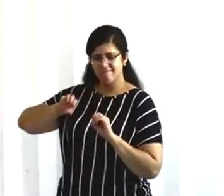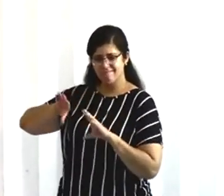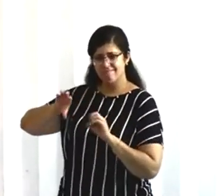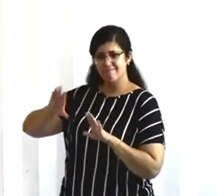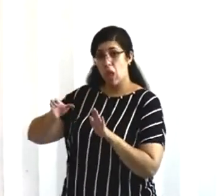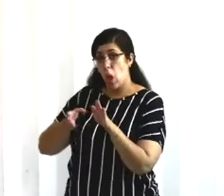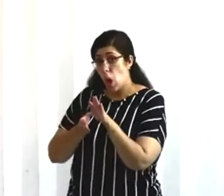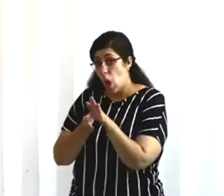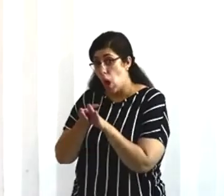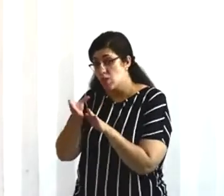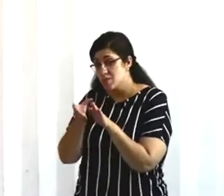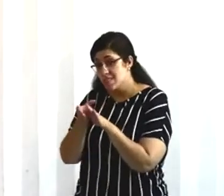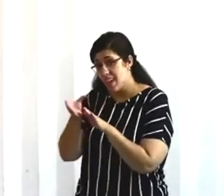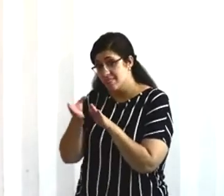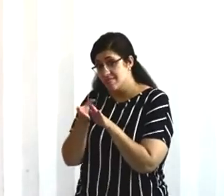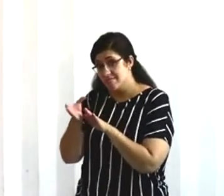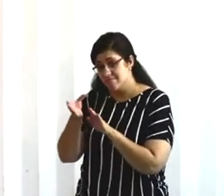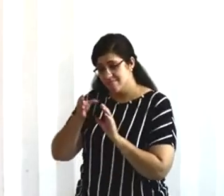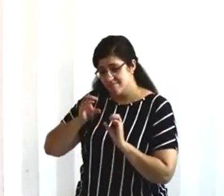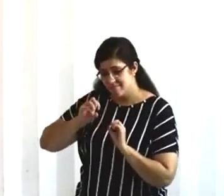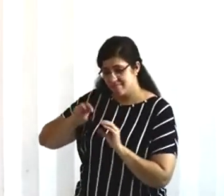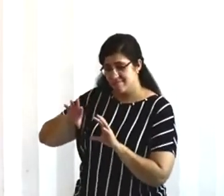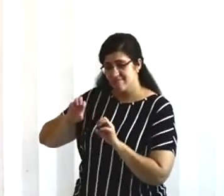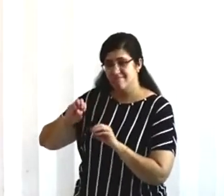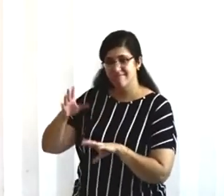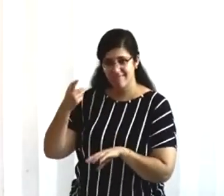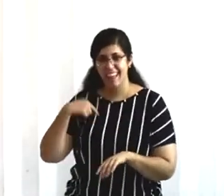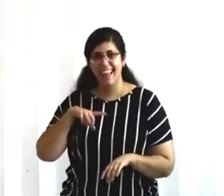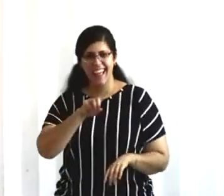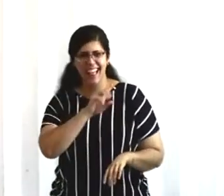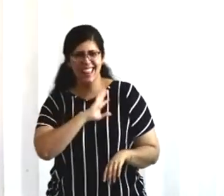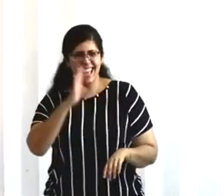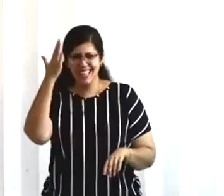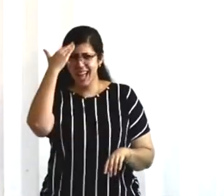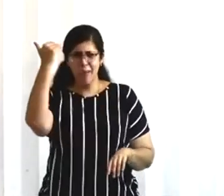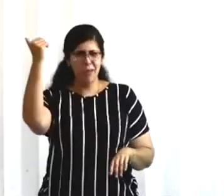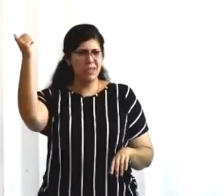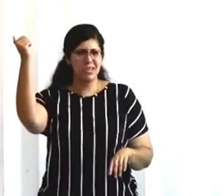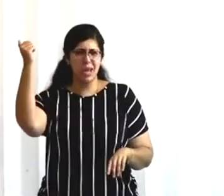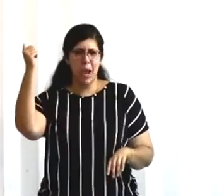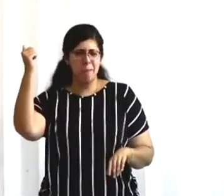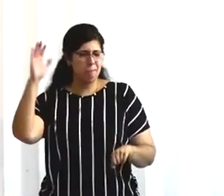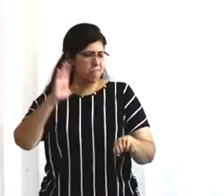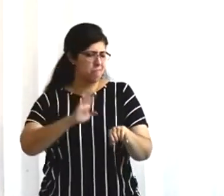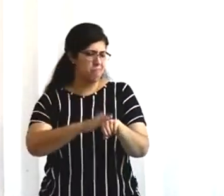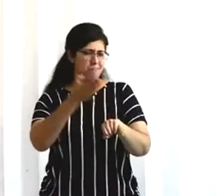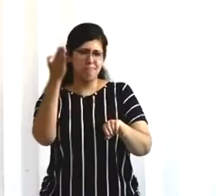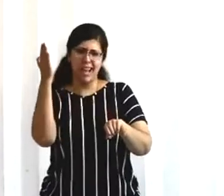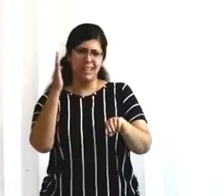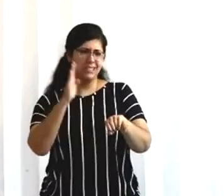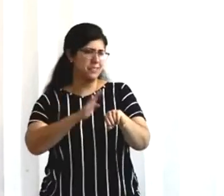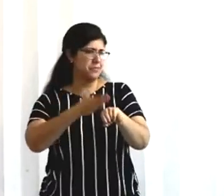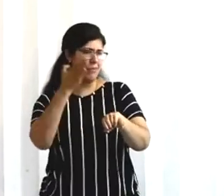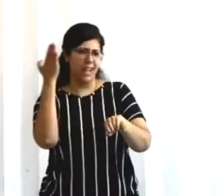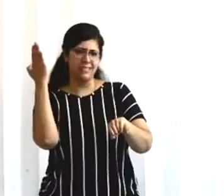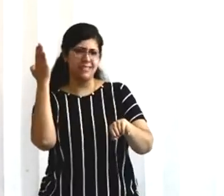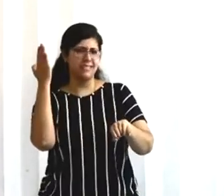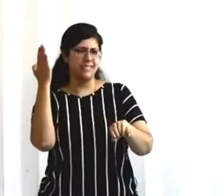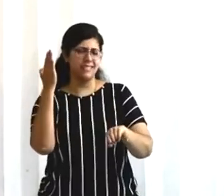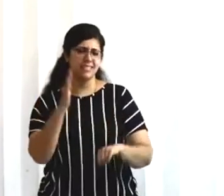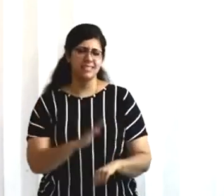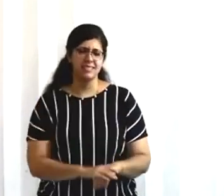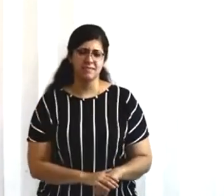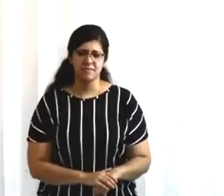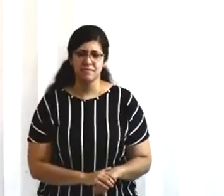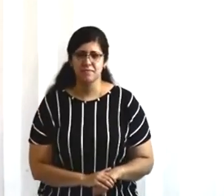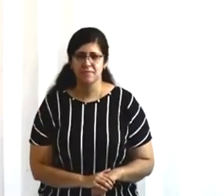conselhos infalíveis, ele é de uma profunda sabedoria que homem nenhum consegue dimensionar. E